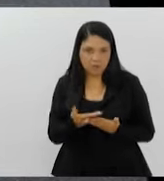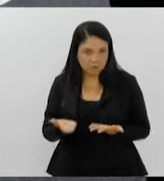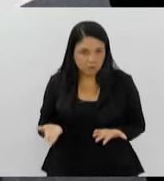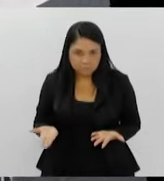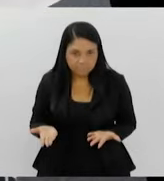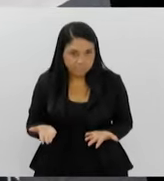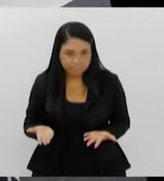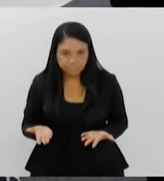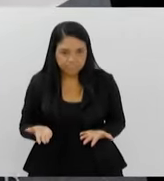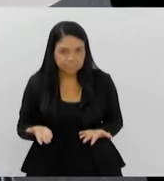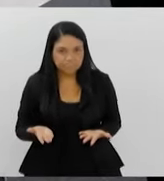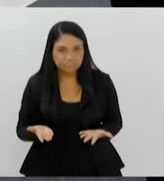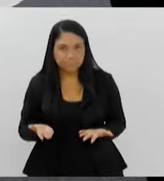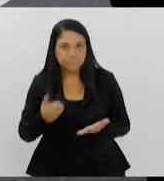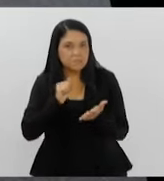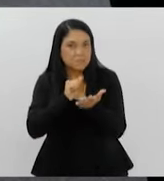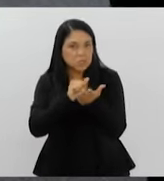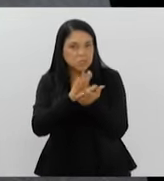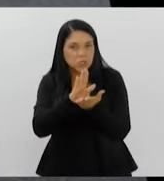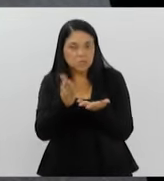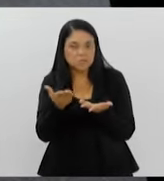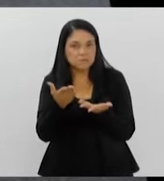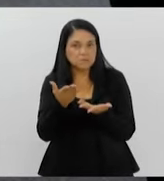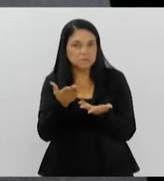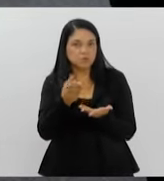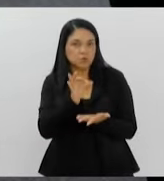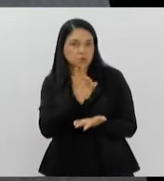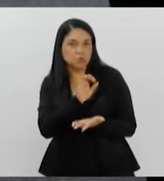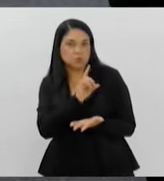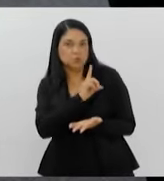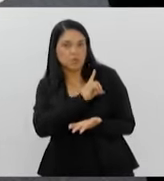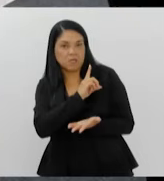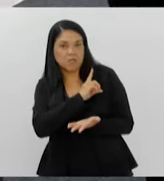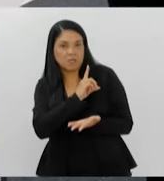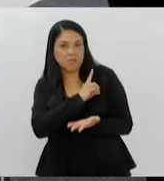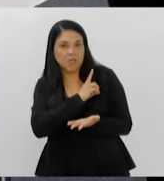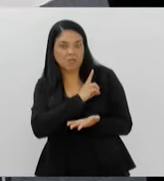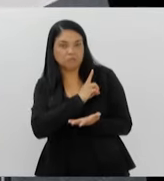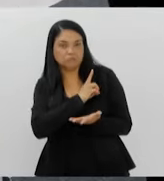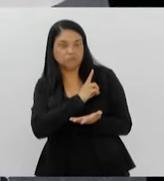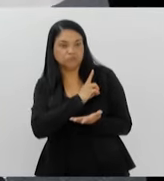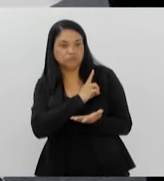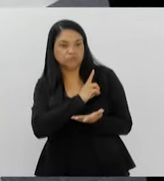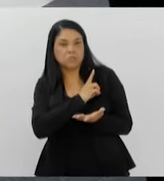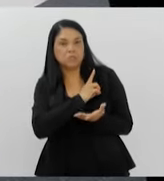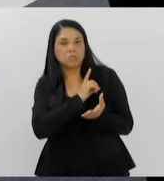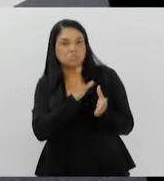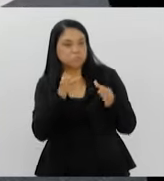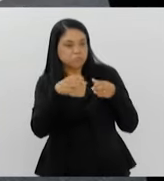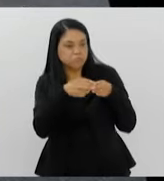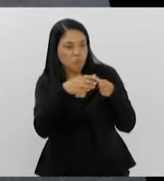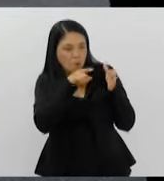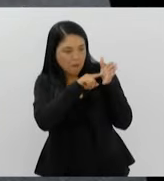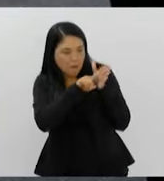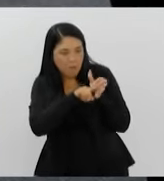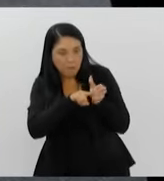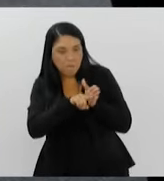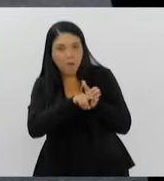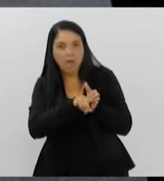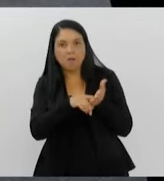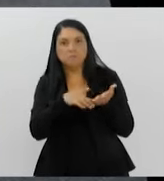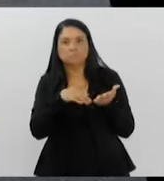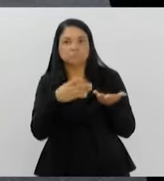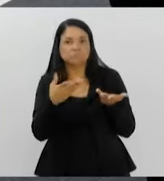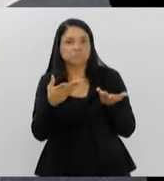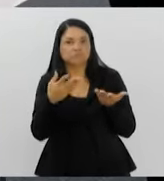nisso porque a exoneração de alguém que passou pelo inquérito etc é parte de rotina é só assinar